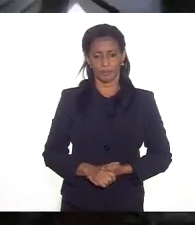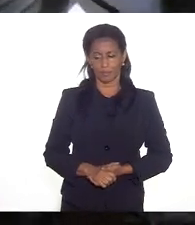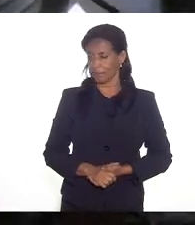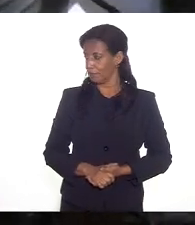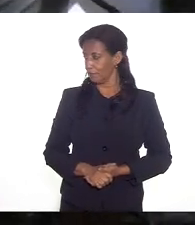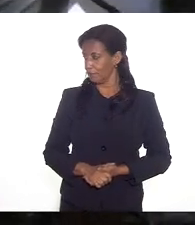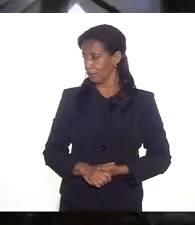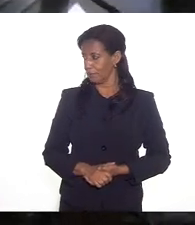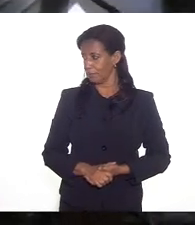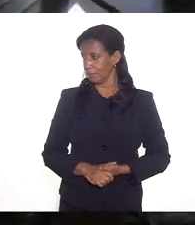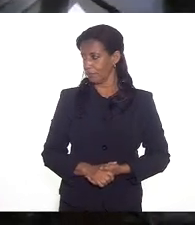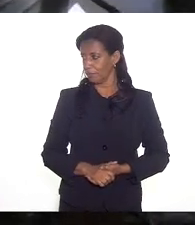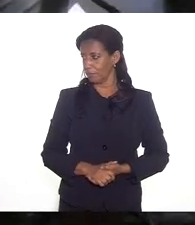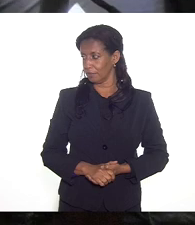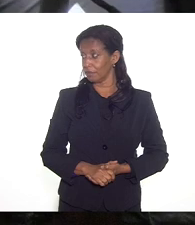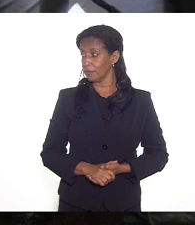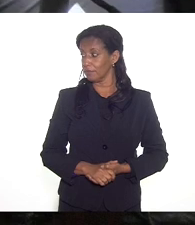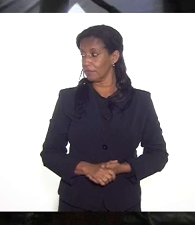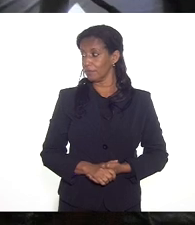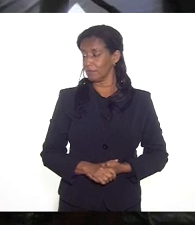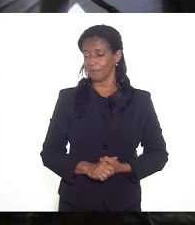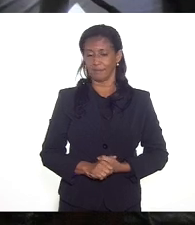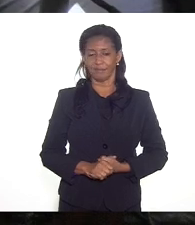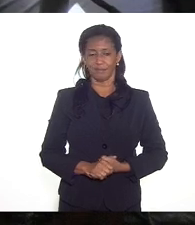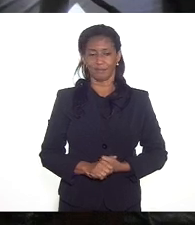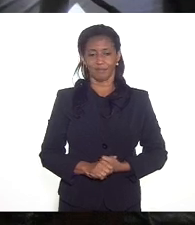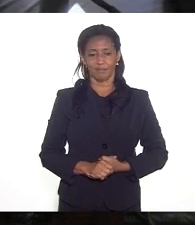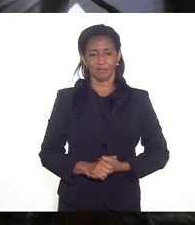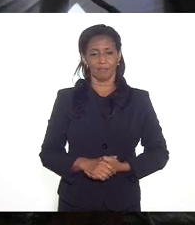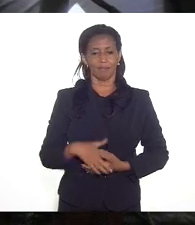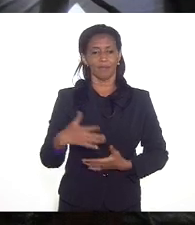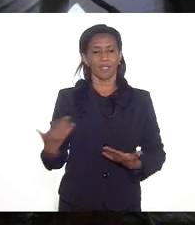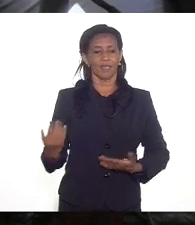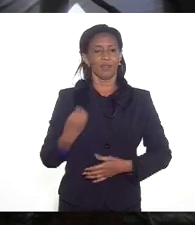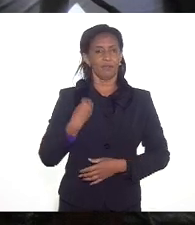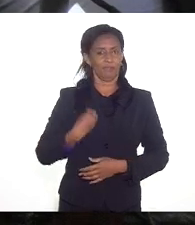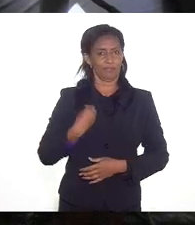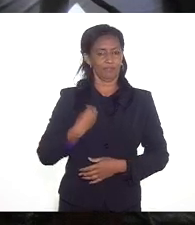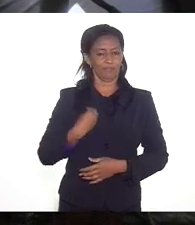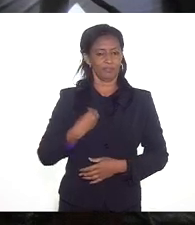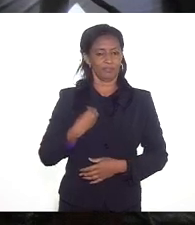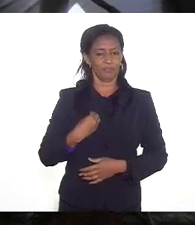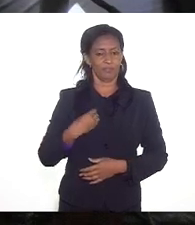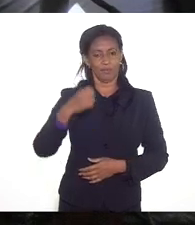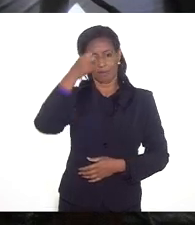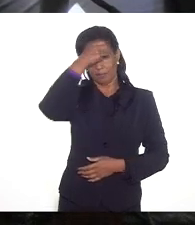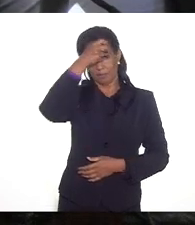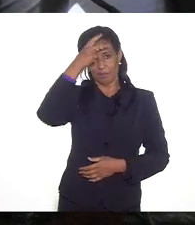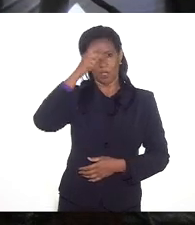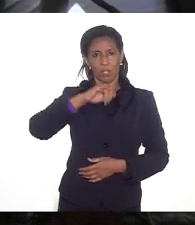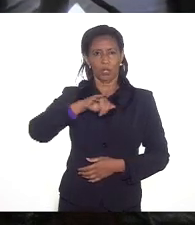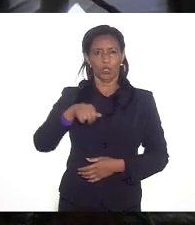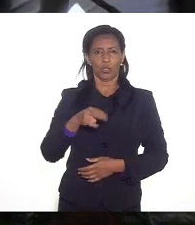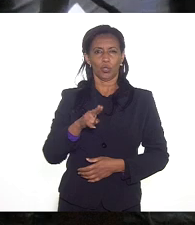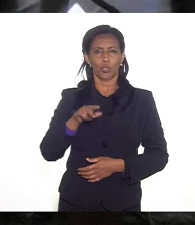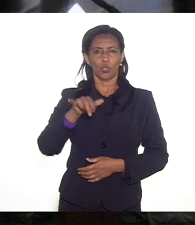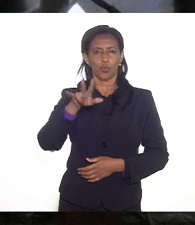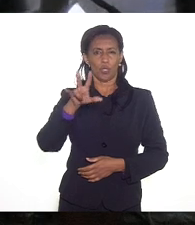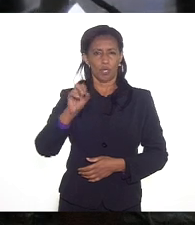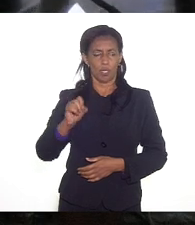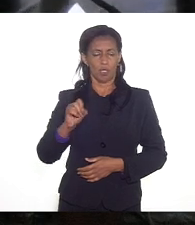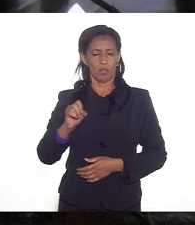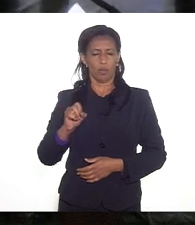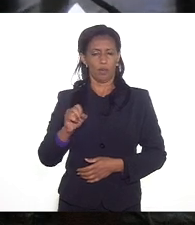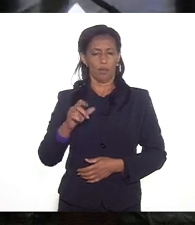nosso morador Coronel Jairo antes porém está presente aqui são Presidente conosco Prefeito Juninho Bernardes partir de